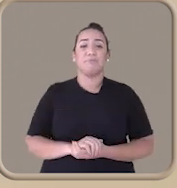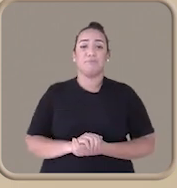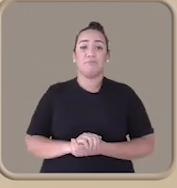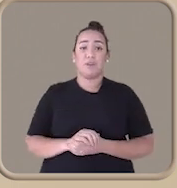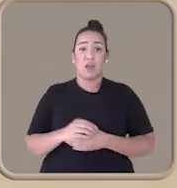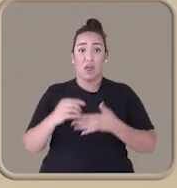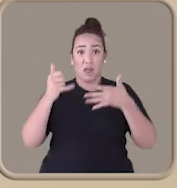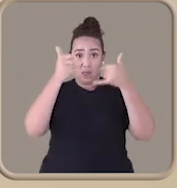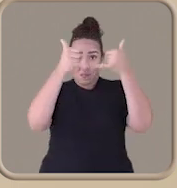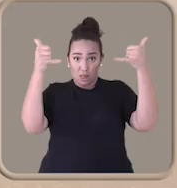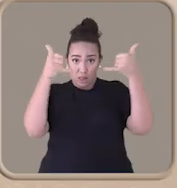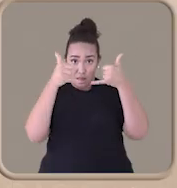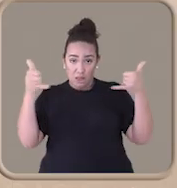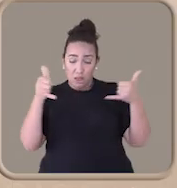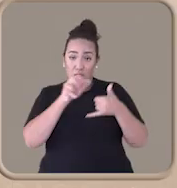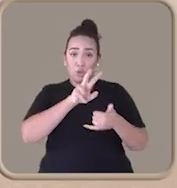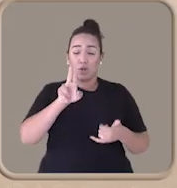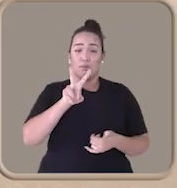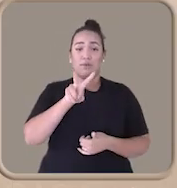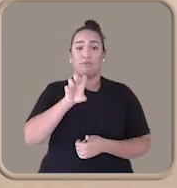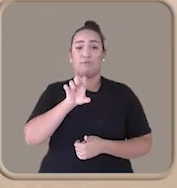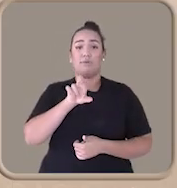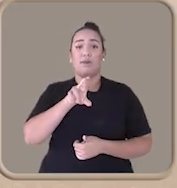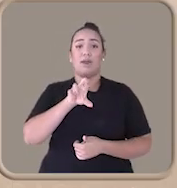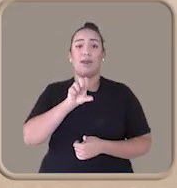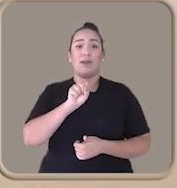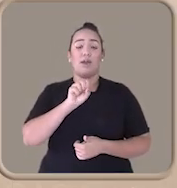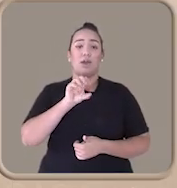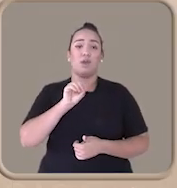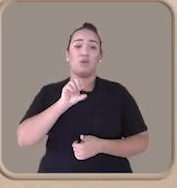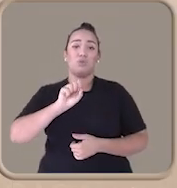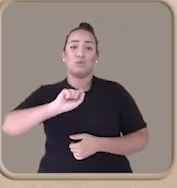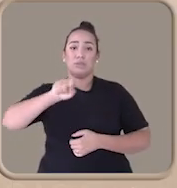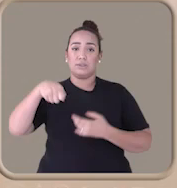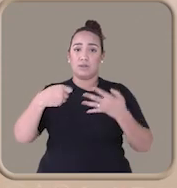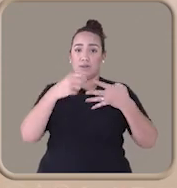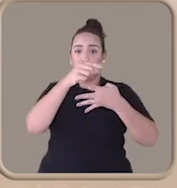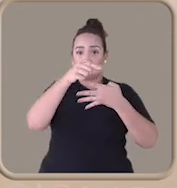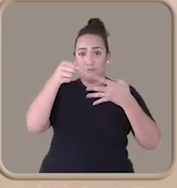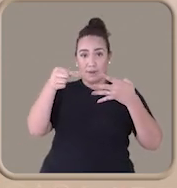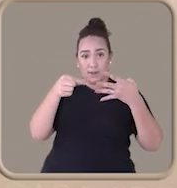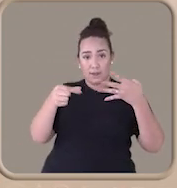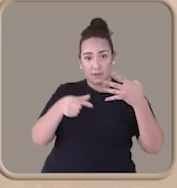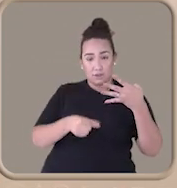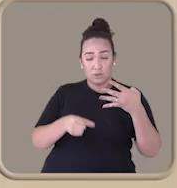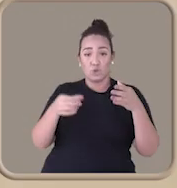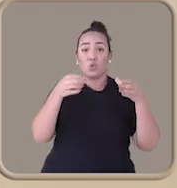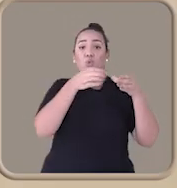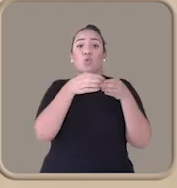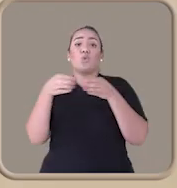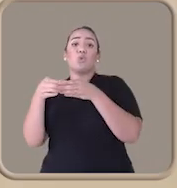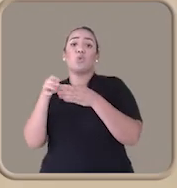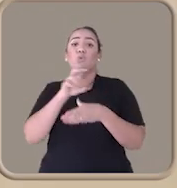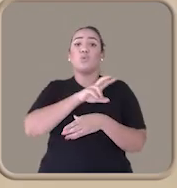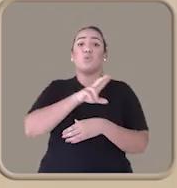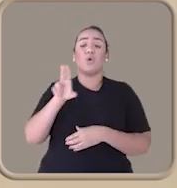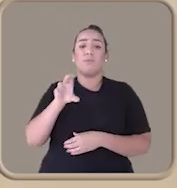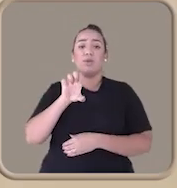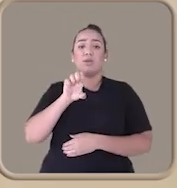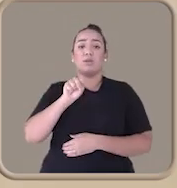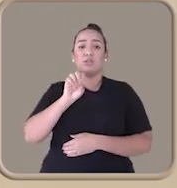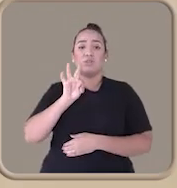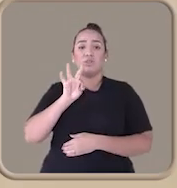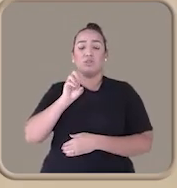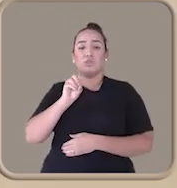de versos. Os grupos que os versos formam são conhecidos como estrofes. Olha só a diferença entre